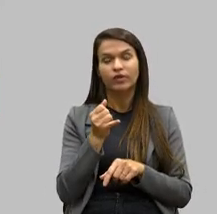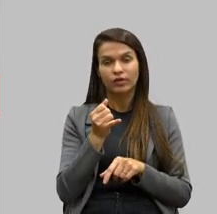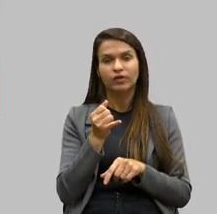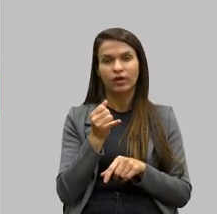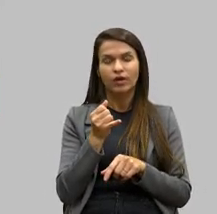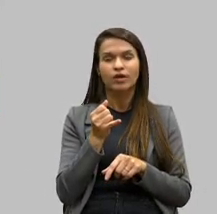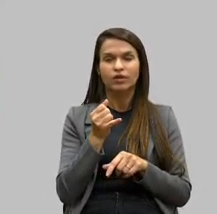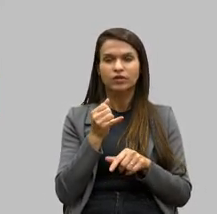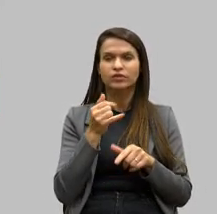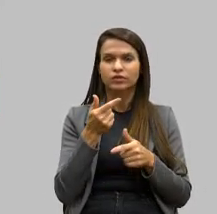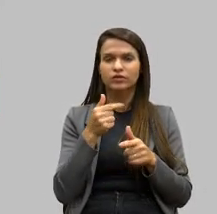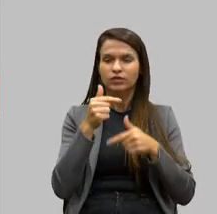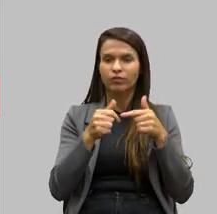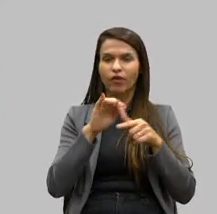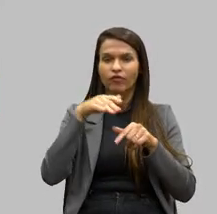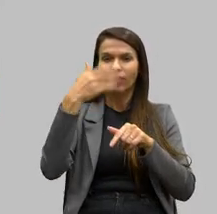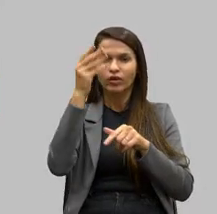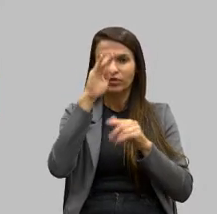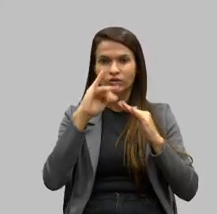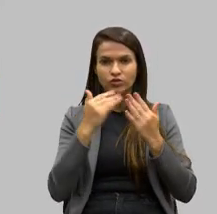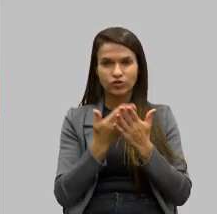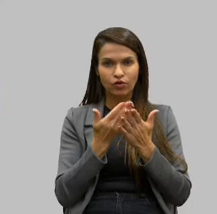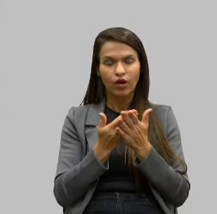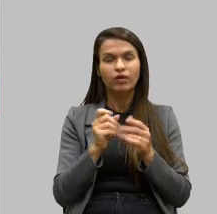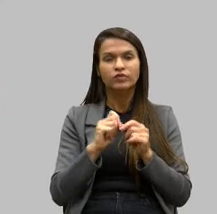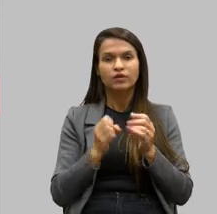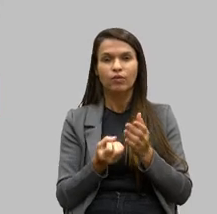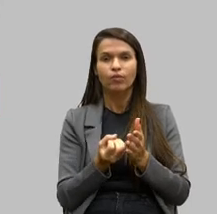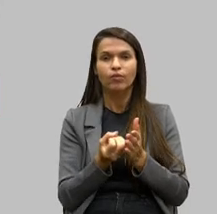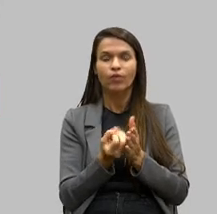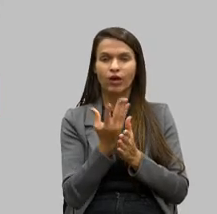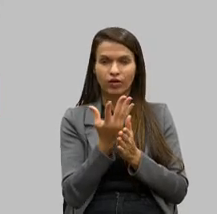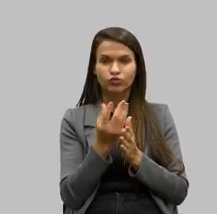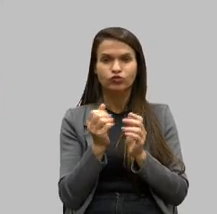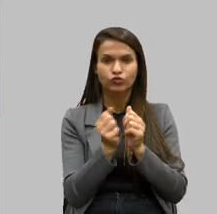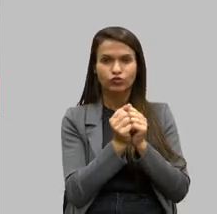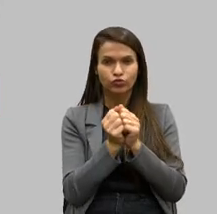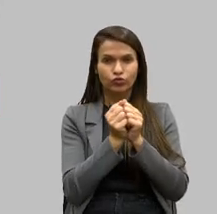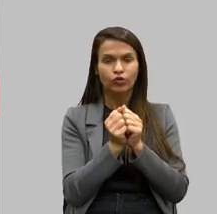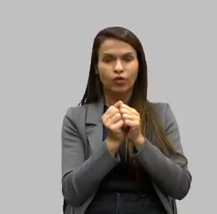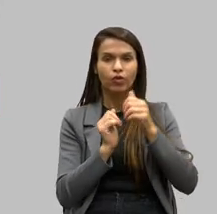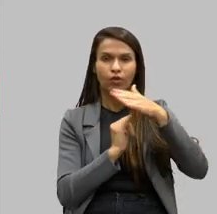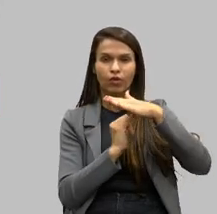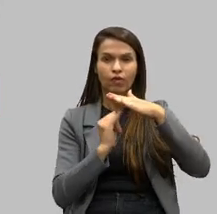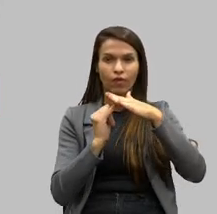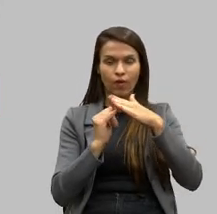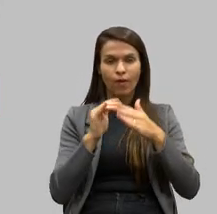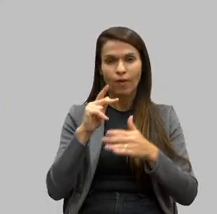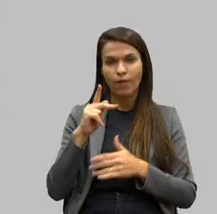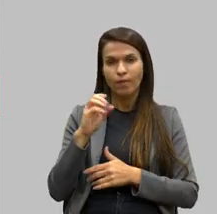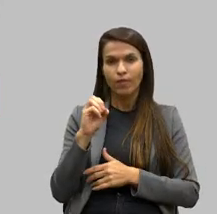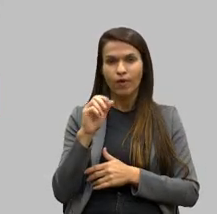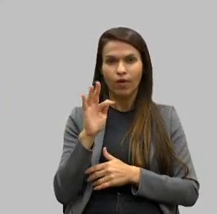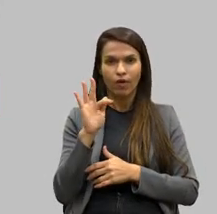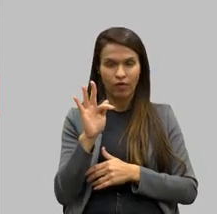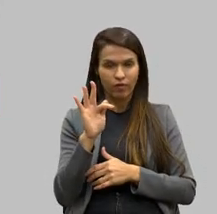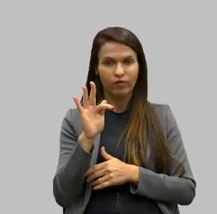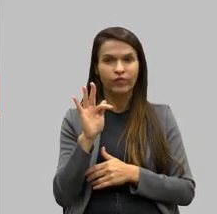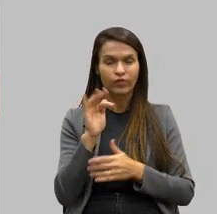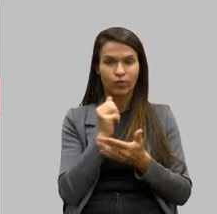ações fora do muro das escolas, nós fizemos o lançamento, recentemente, junto à Fundação Helena de Poff, do Passaporte